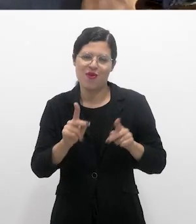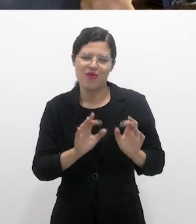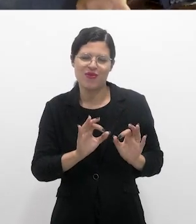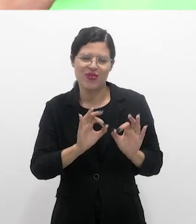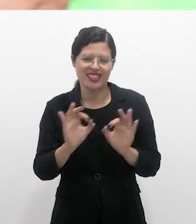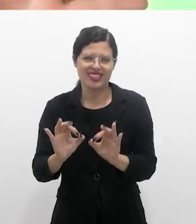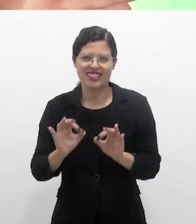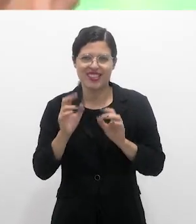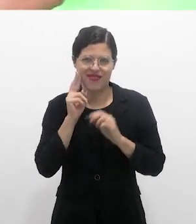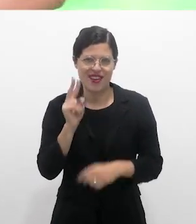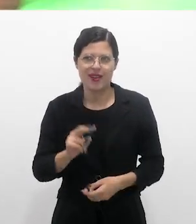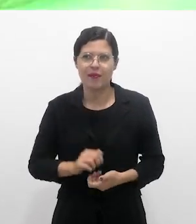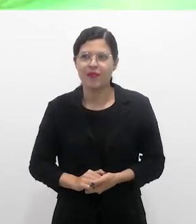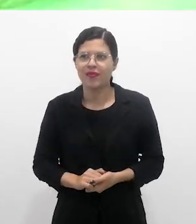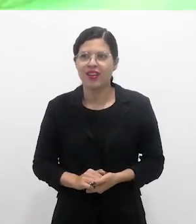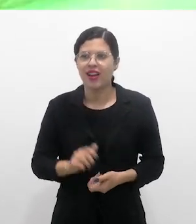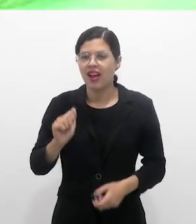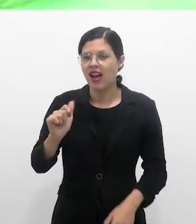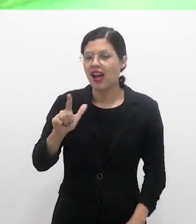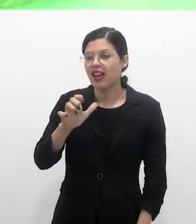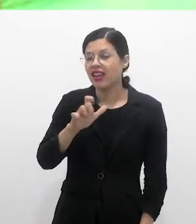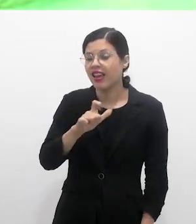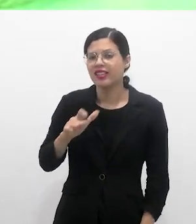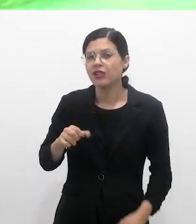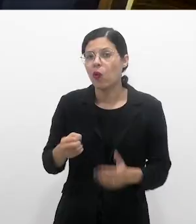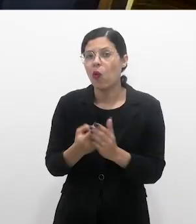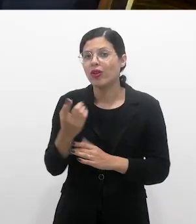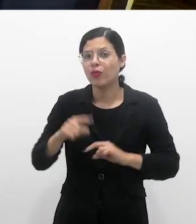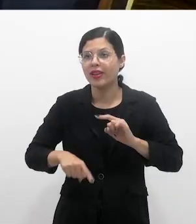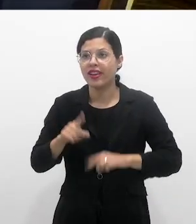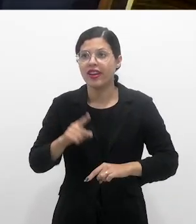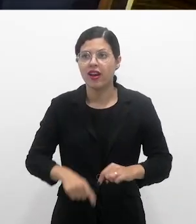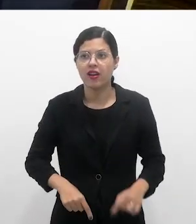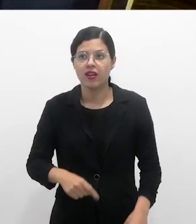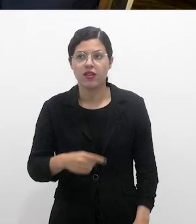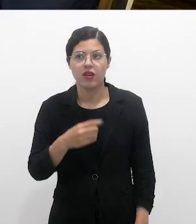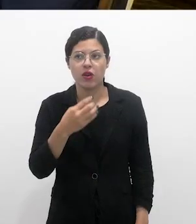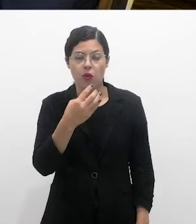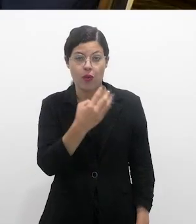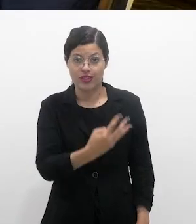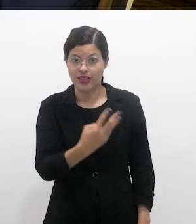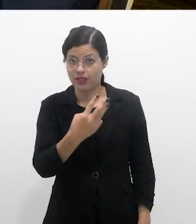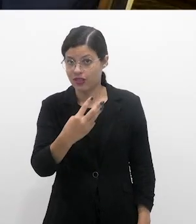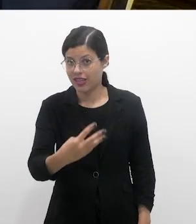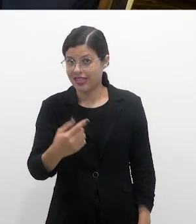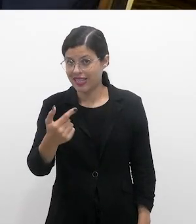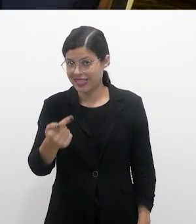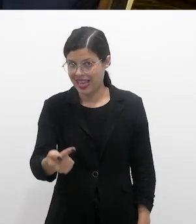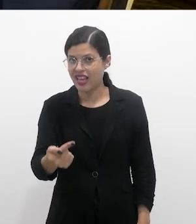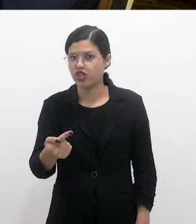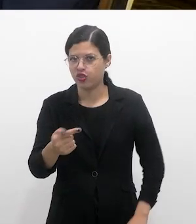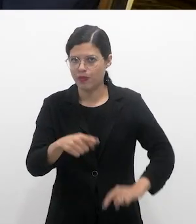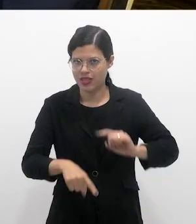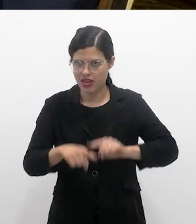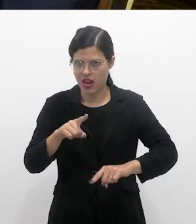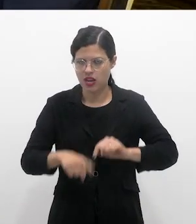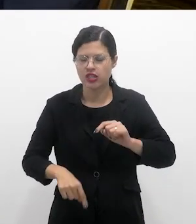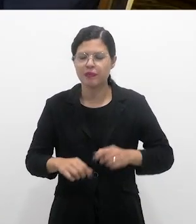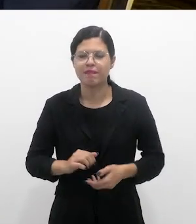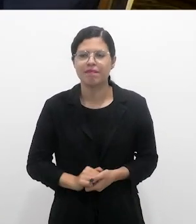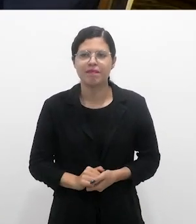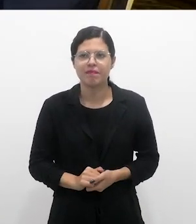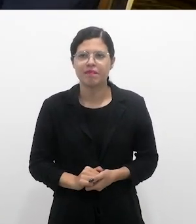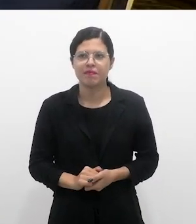e ver. Alex, quantas peças tem aqui? Mais ou menos. Aqui no acervo, 437 peças. 437